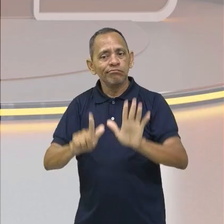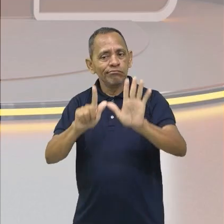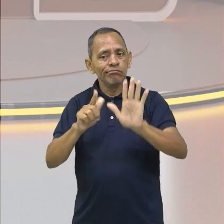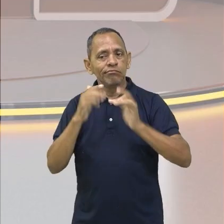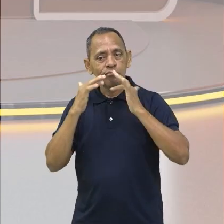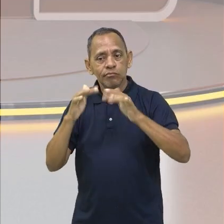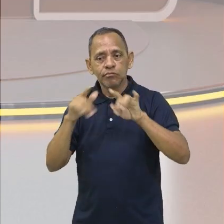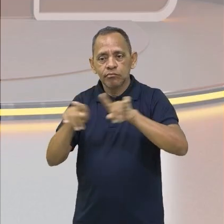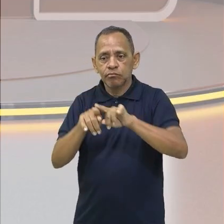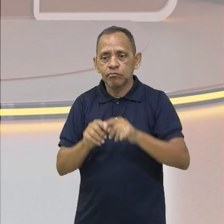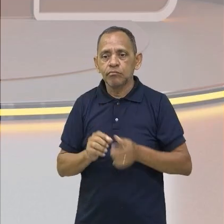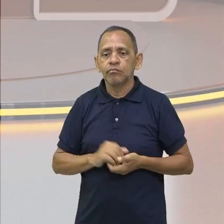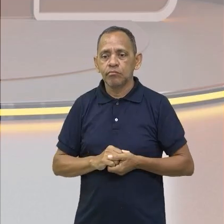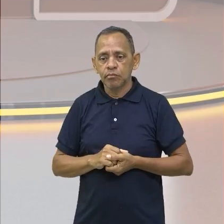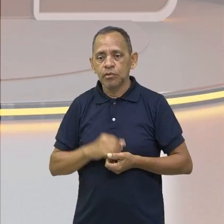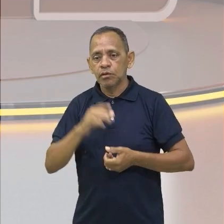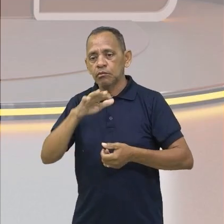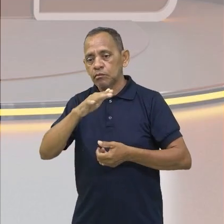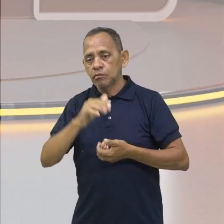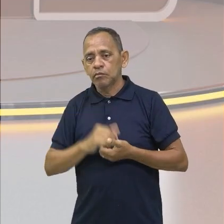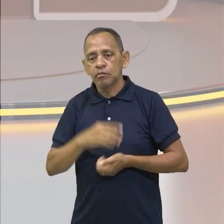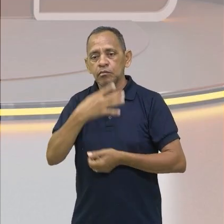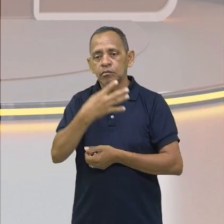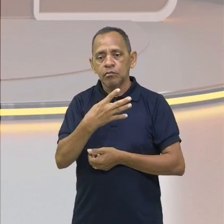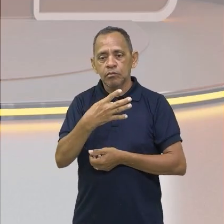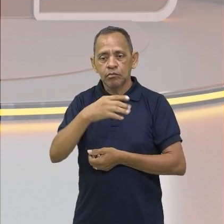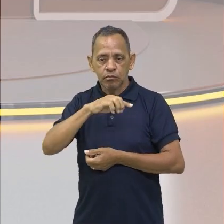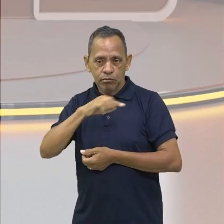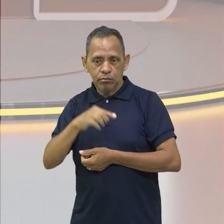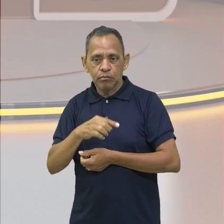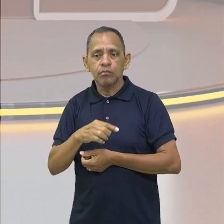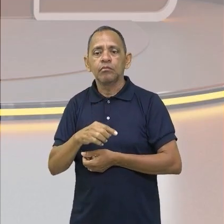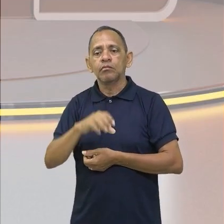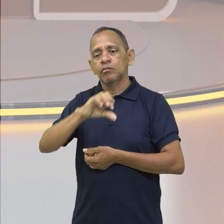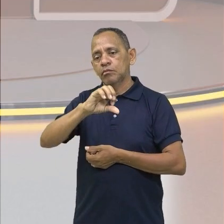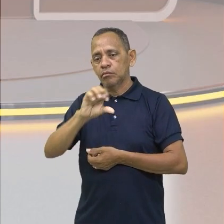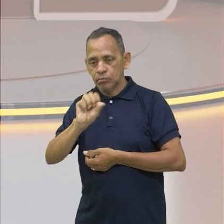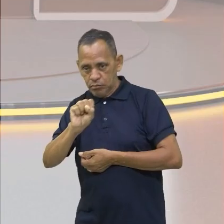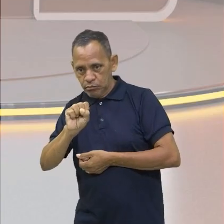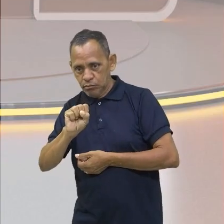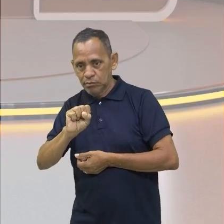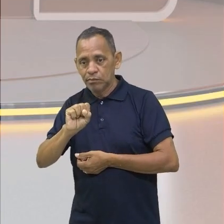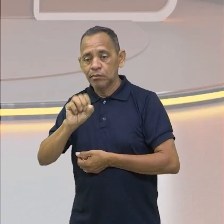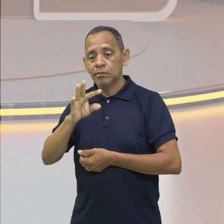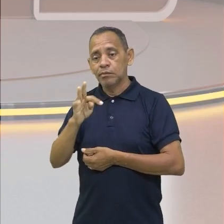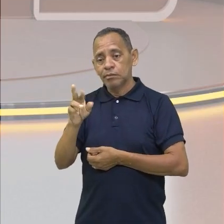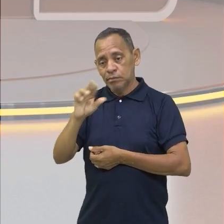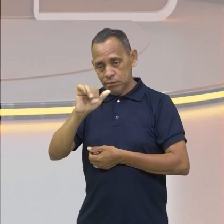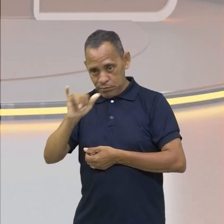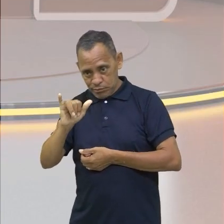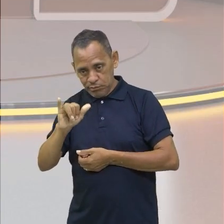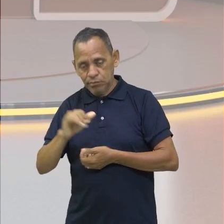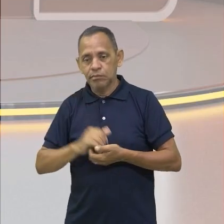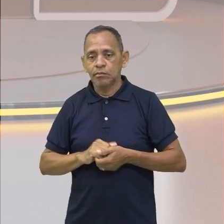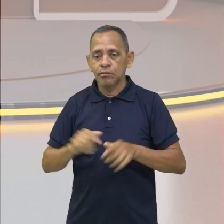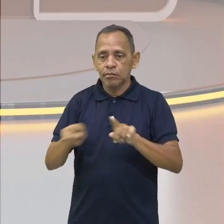estar estimadas aí em 4,98 trilhões de metros cúbicos, o que equivale aí a